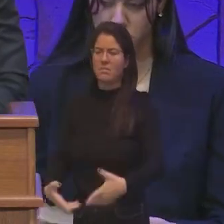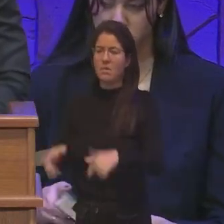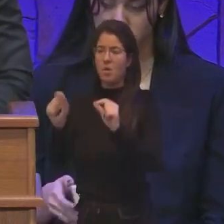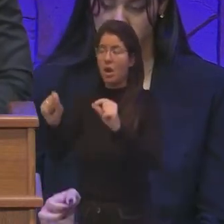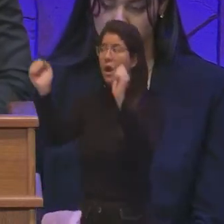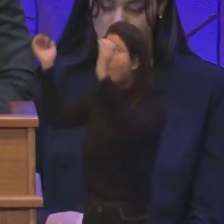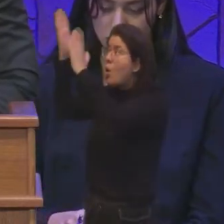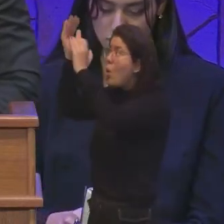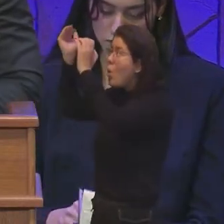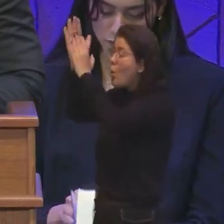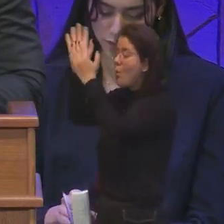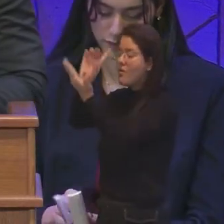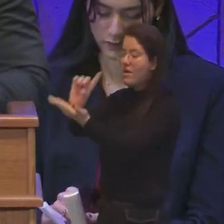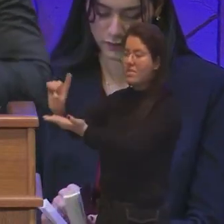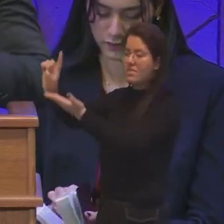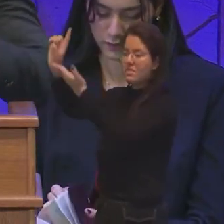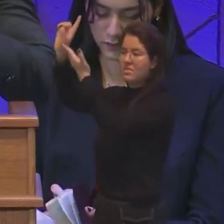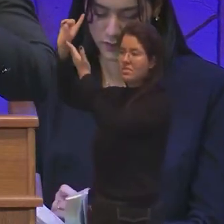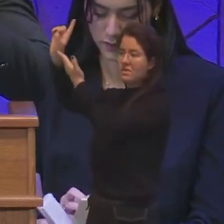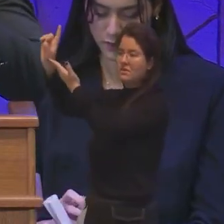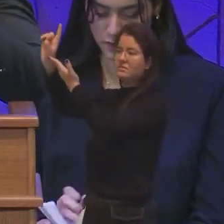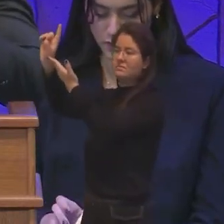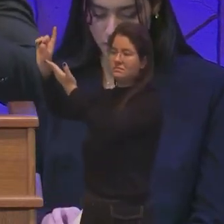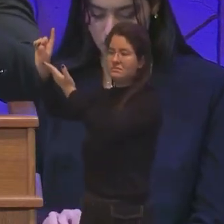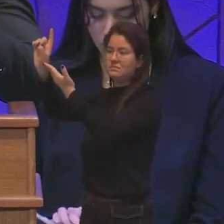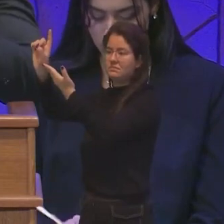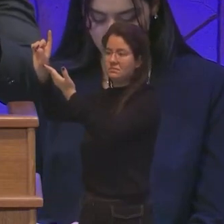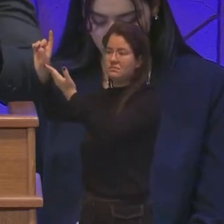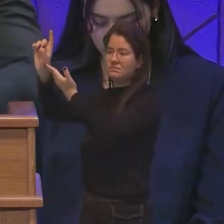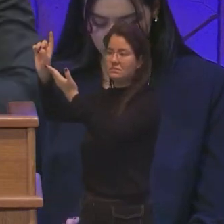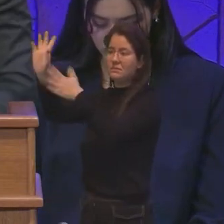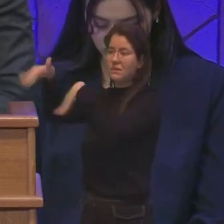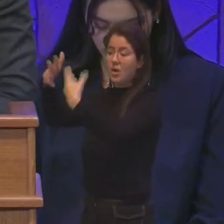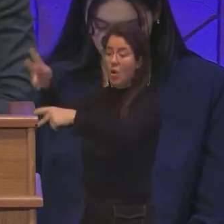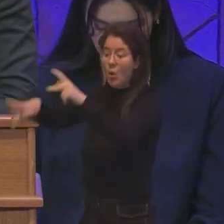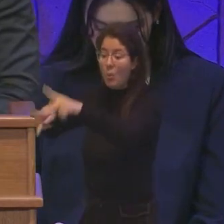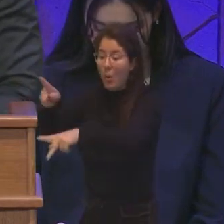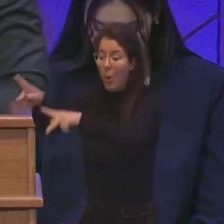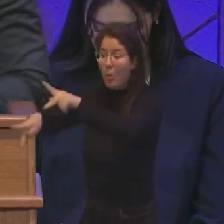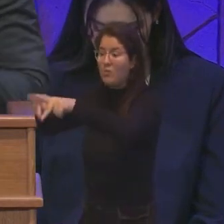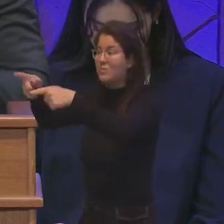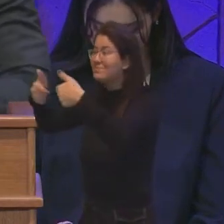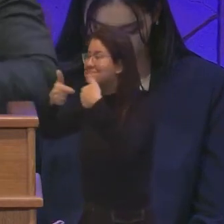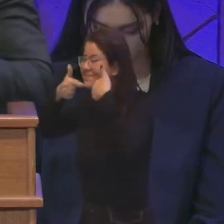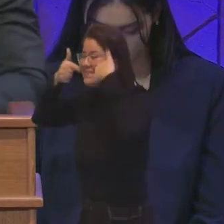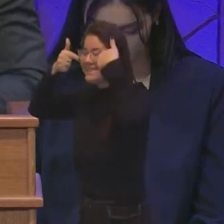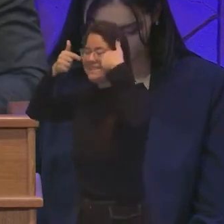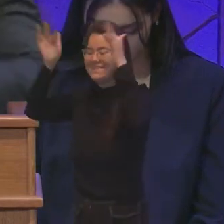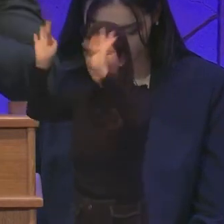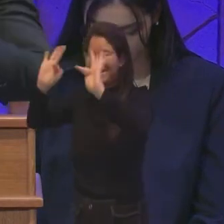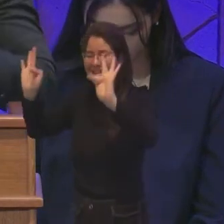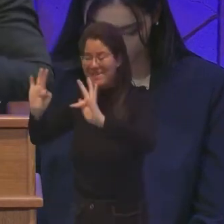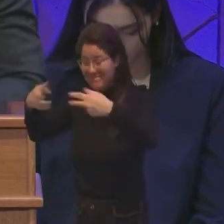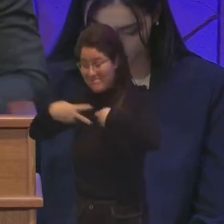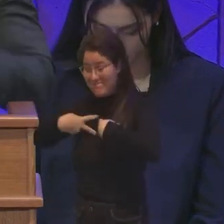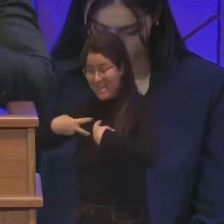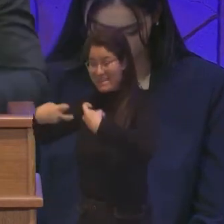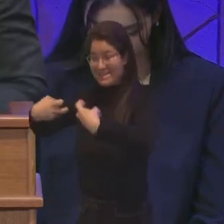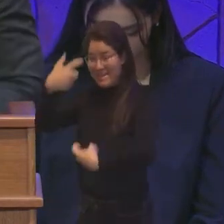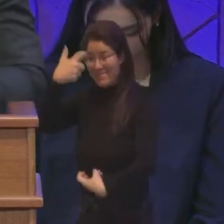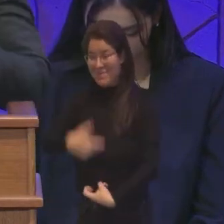Louvando a Deus e contando com a simpatia de todo o povo. Enquanto isso,